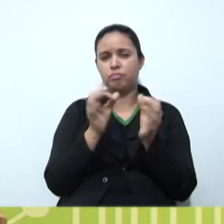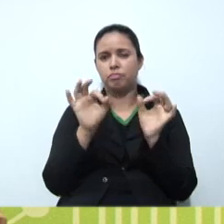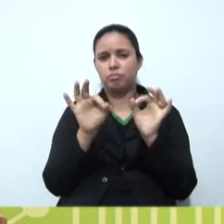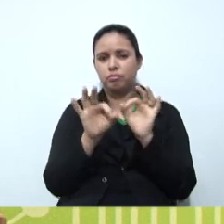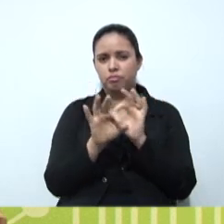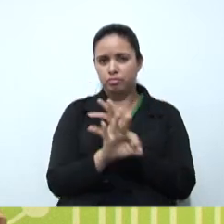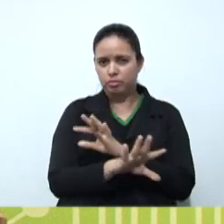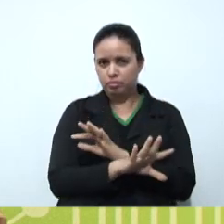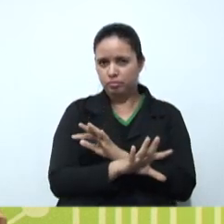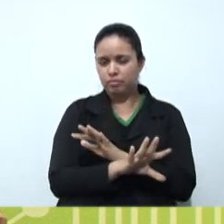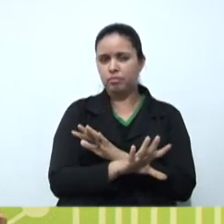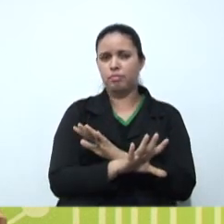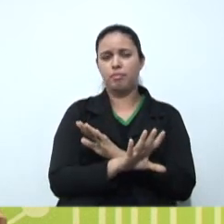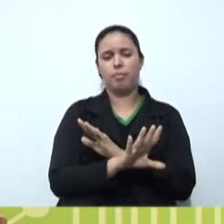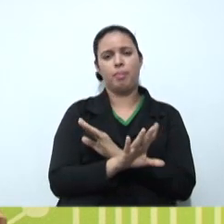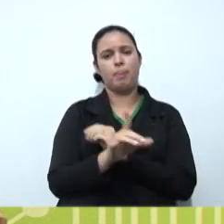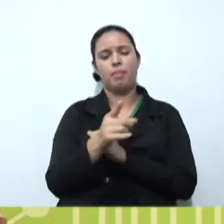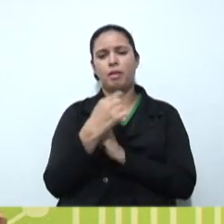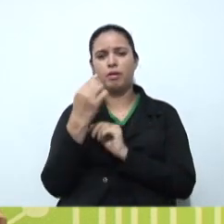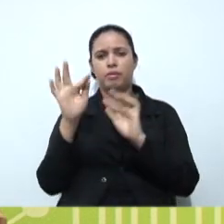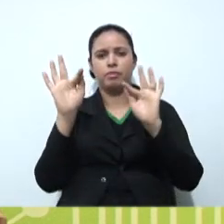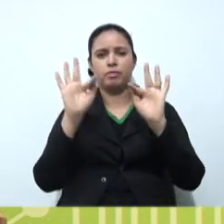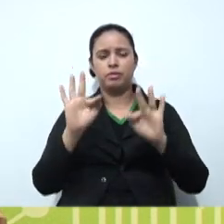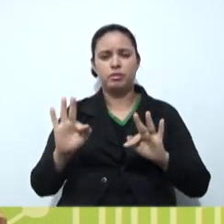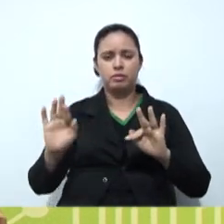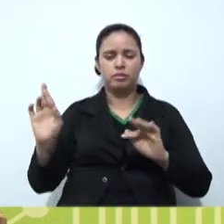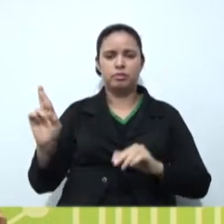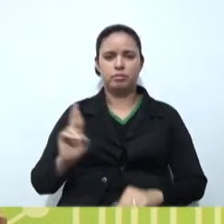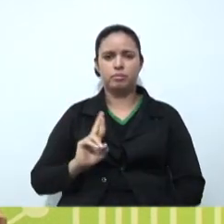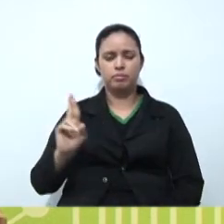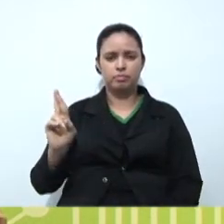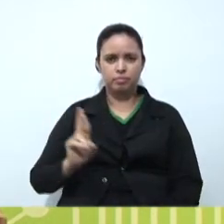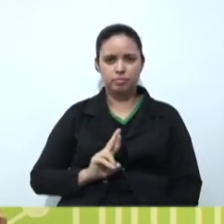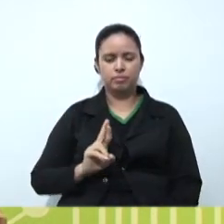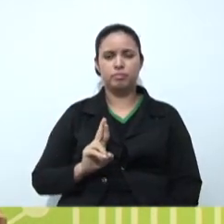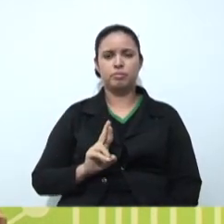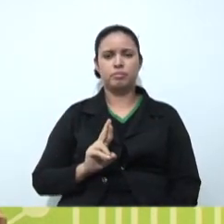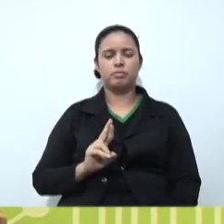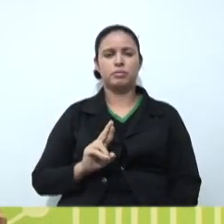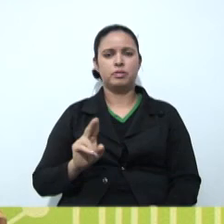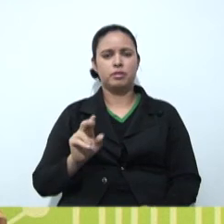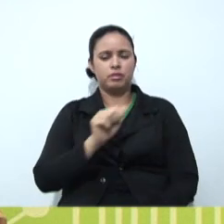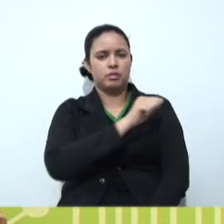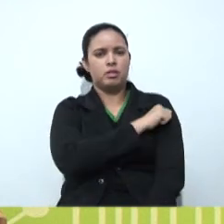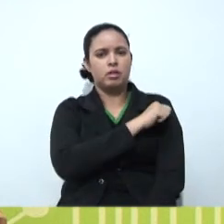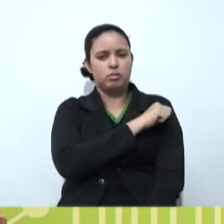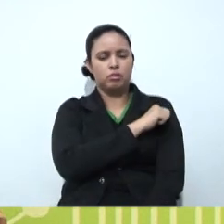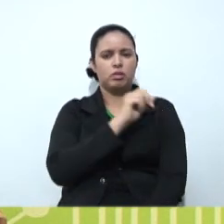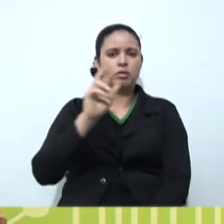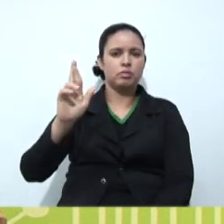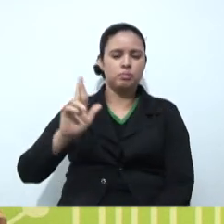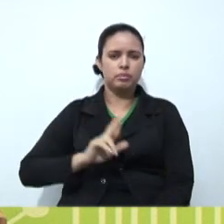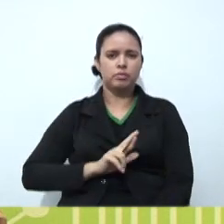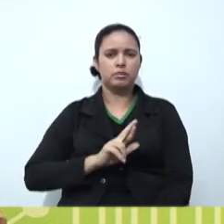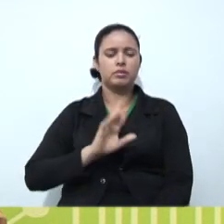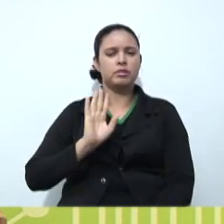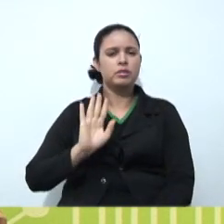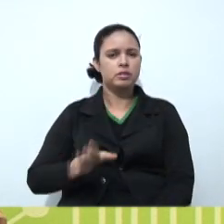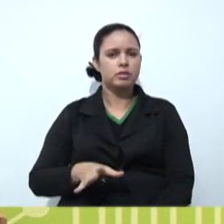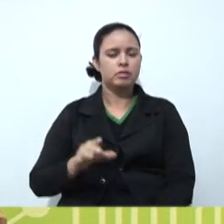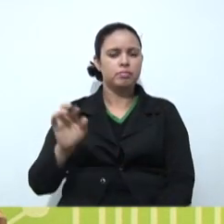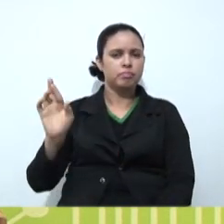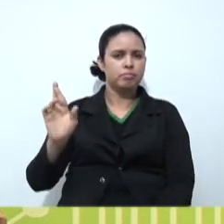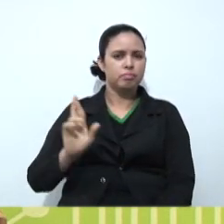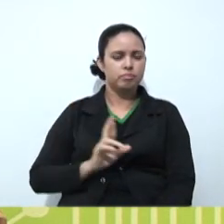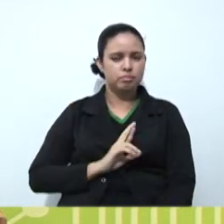né? E nós ficamos muito felizes com as respostas, mesmo com os alunos que têm respondido aí, já mandaram